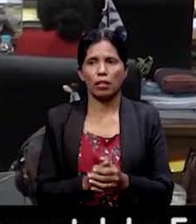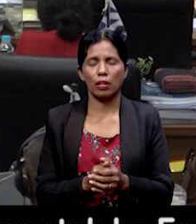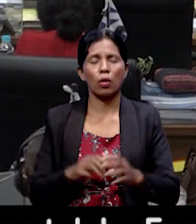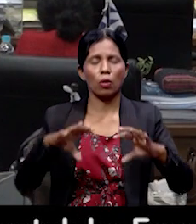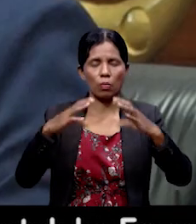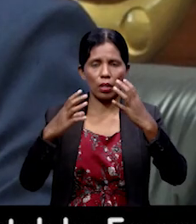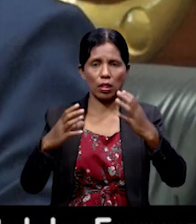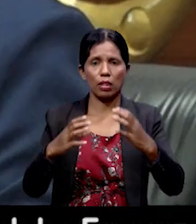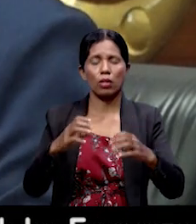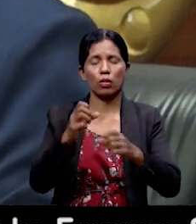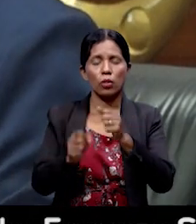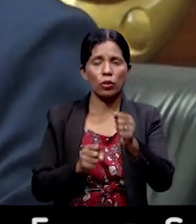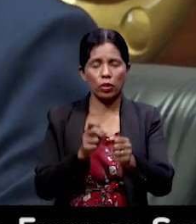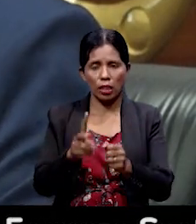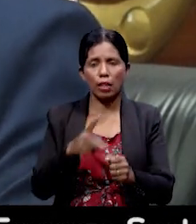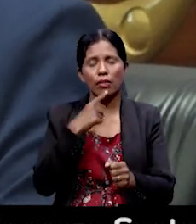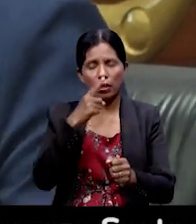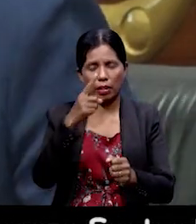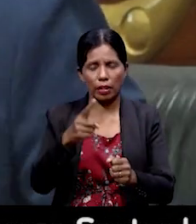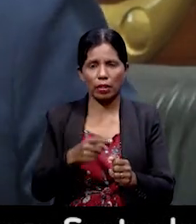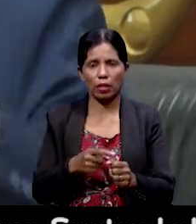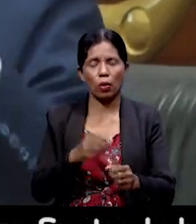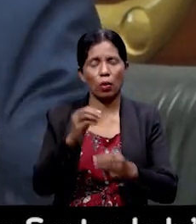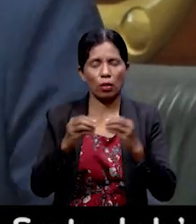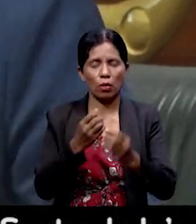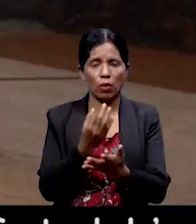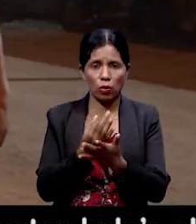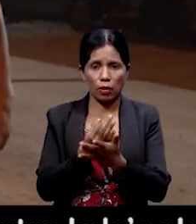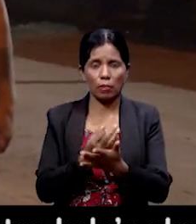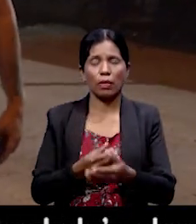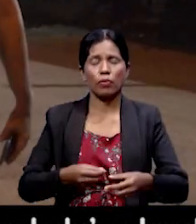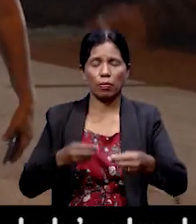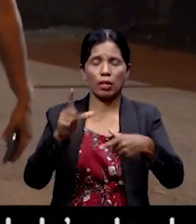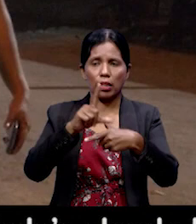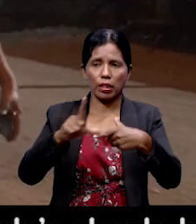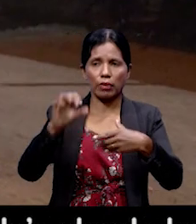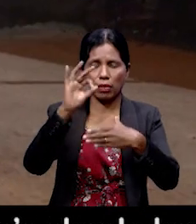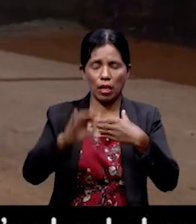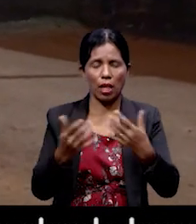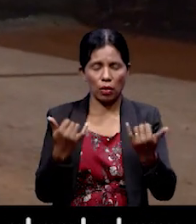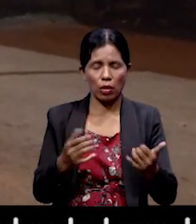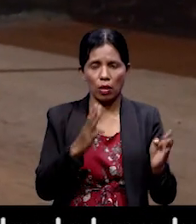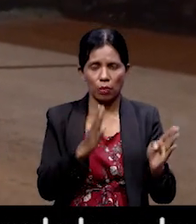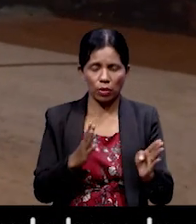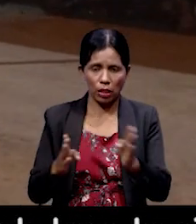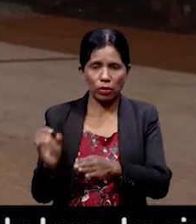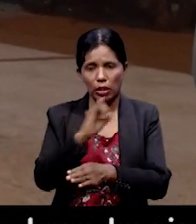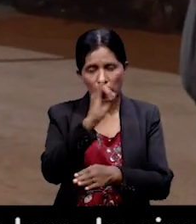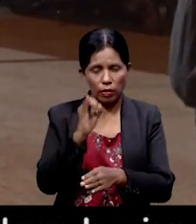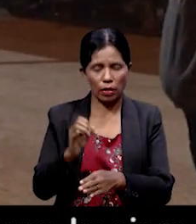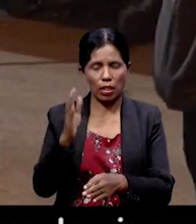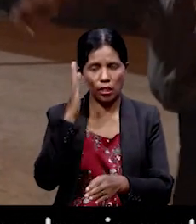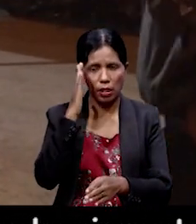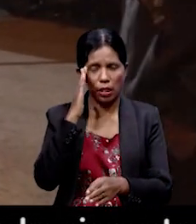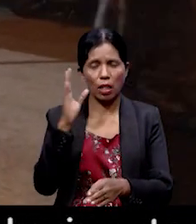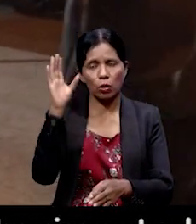comunicação social Francisco Jerônimo Hateten conaba subsídio balina frente agora dadão e ela processo identificação antes ao